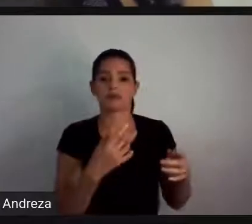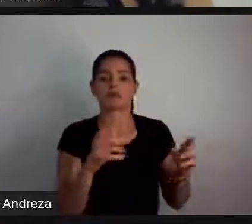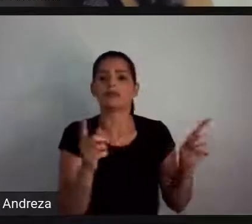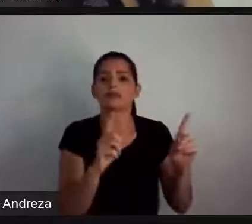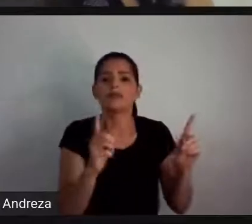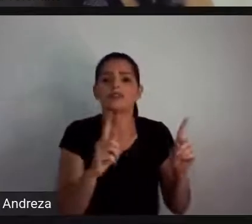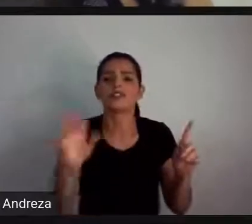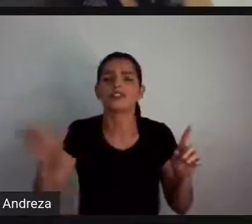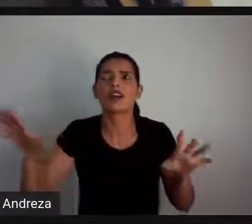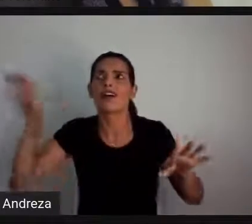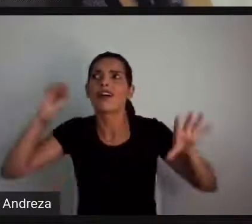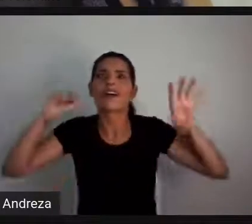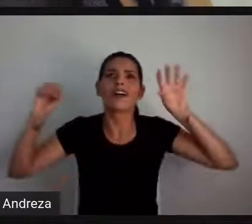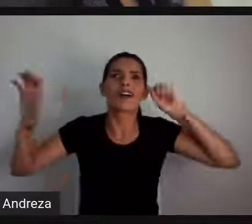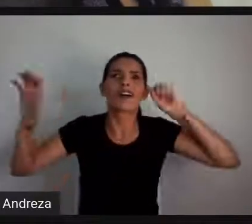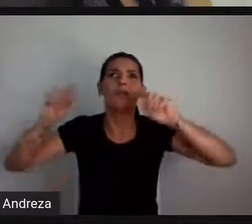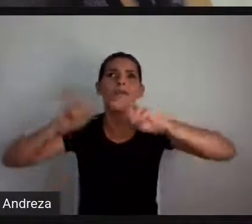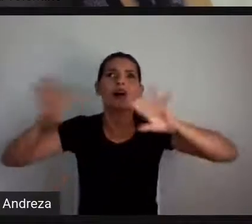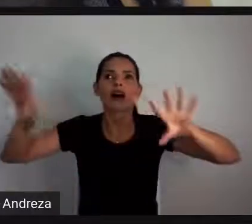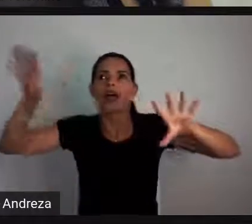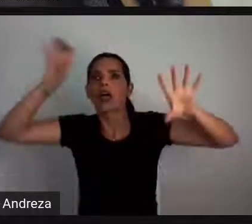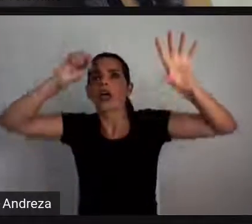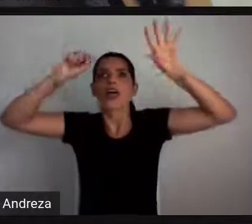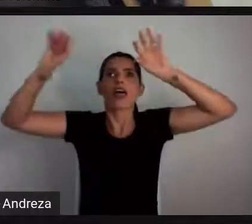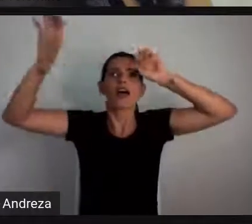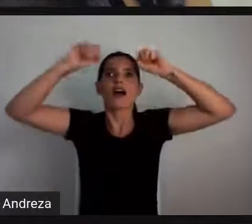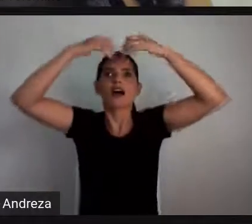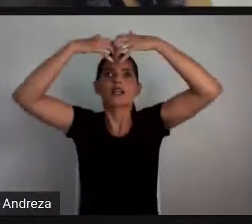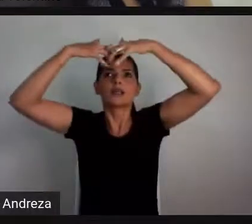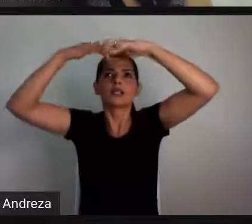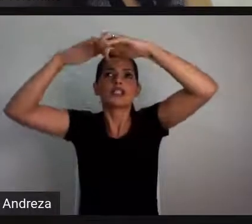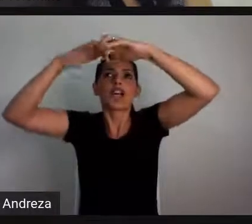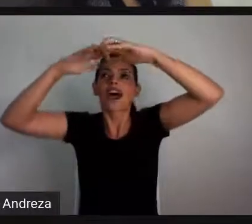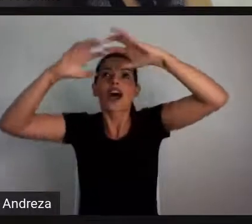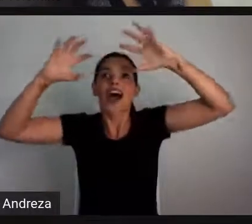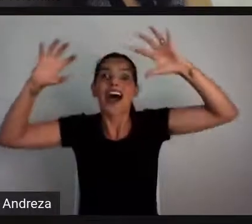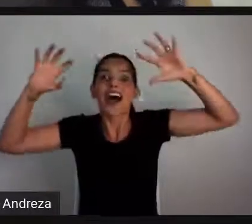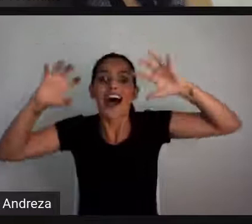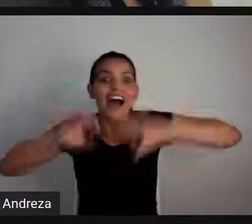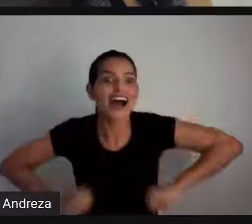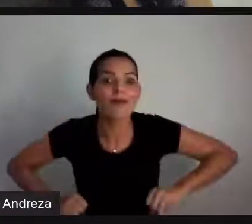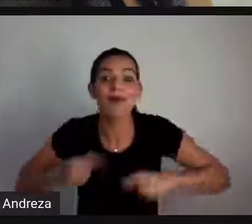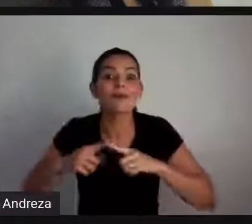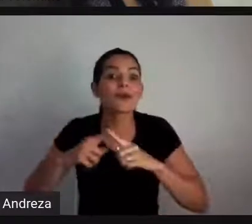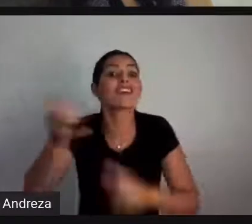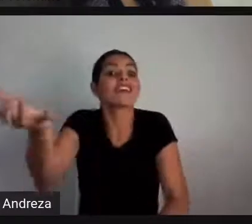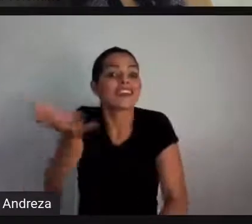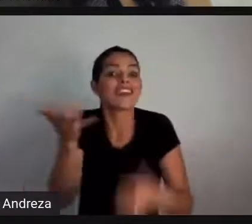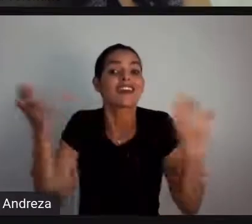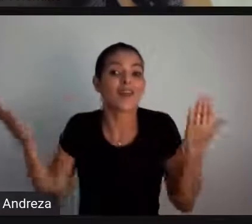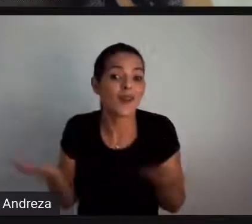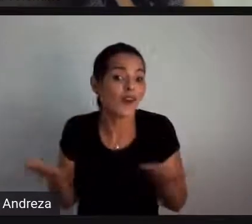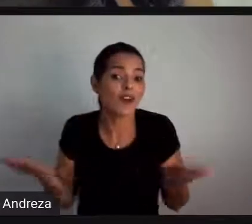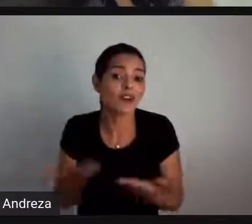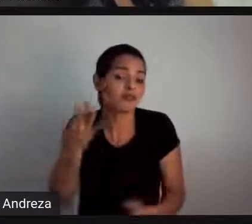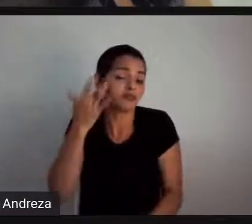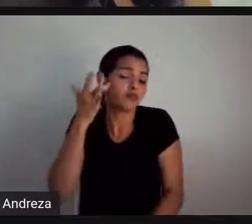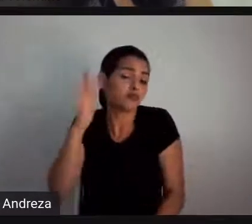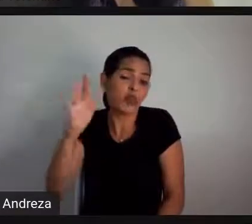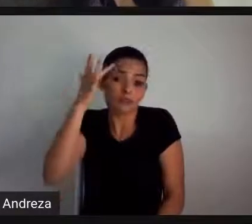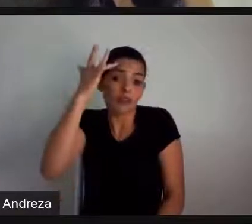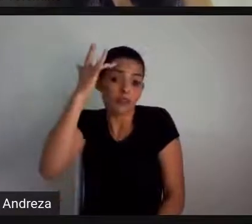né? E que o nosso cérebro, ele super curte essas falas, né? Porque realmente ele quer tudo agora, a gente não sabe mesmo o dia de amanhã, isso é